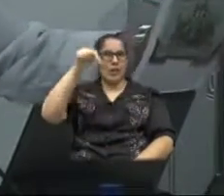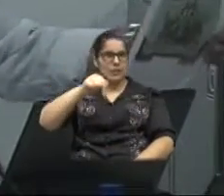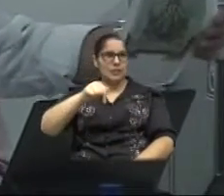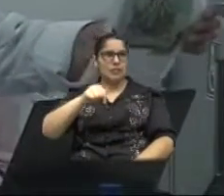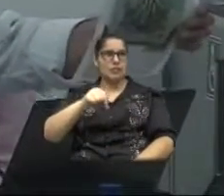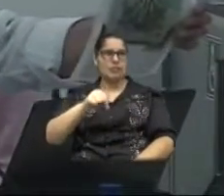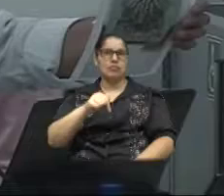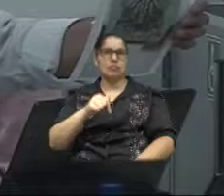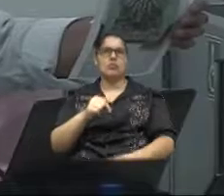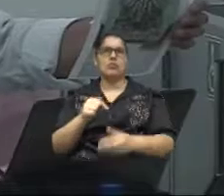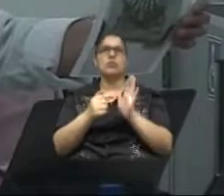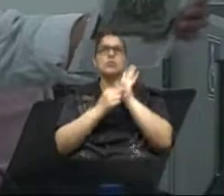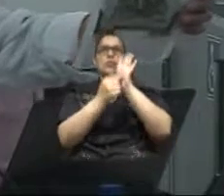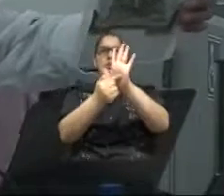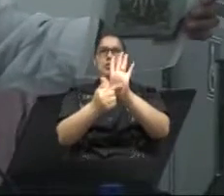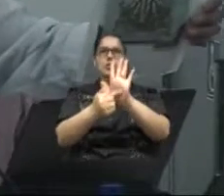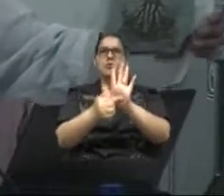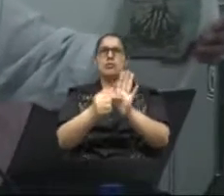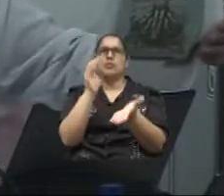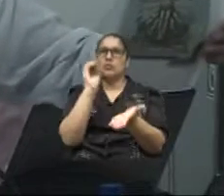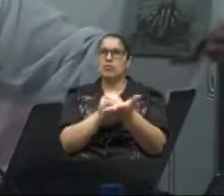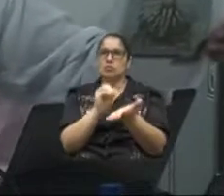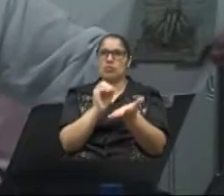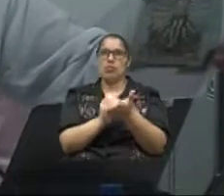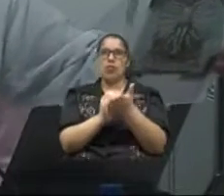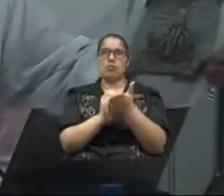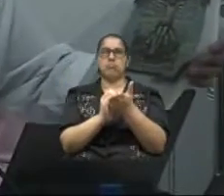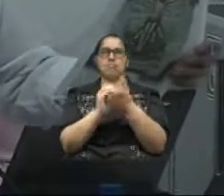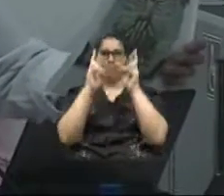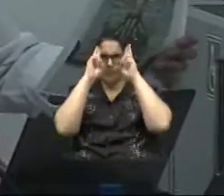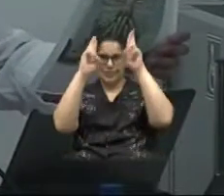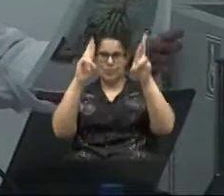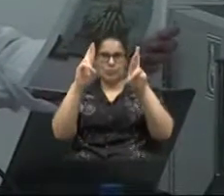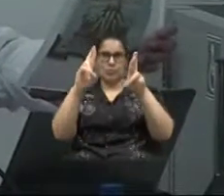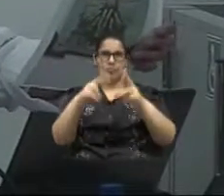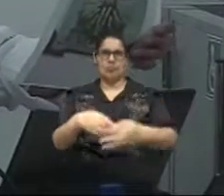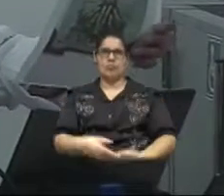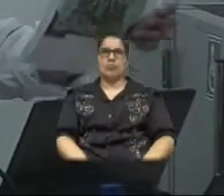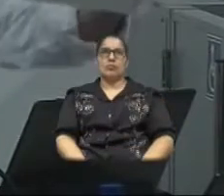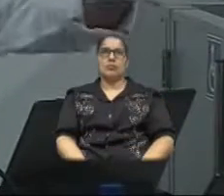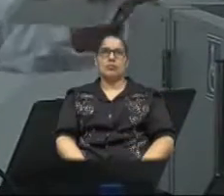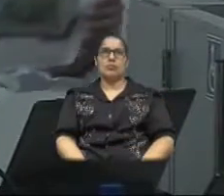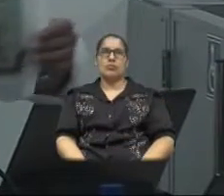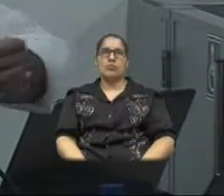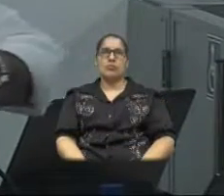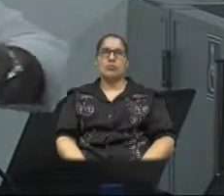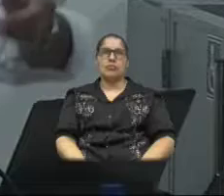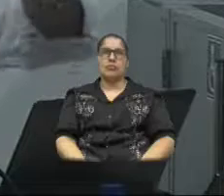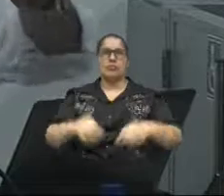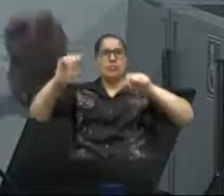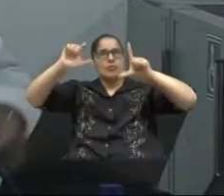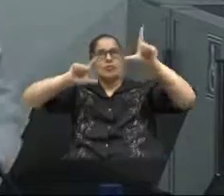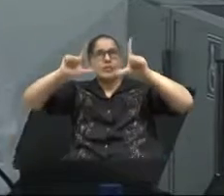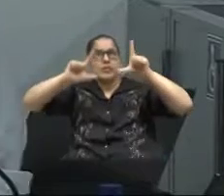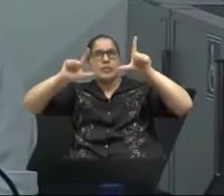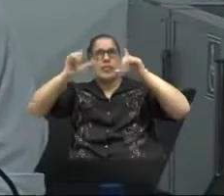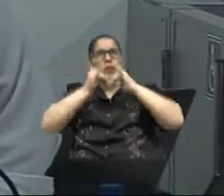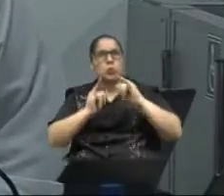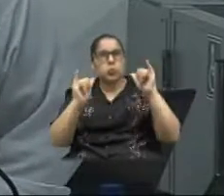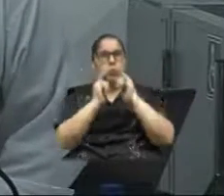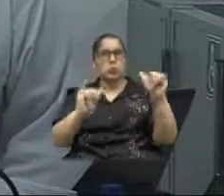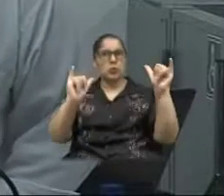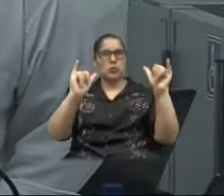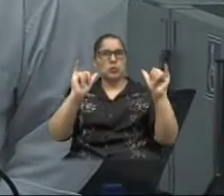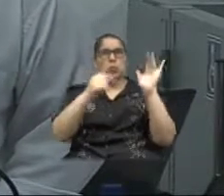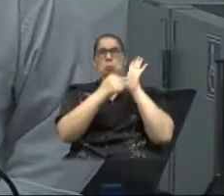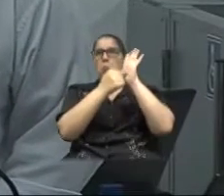normal. Nós somos contra todo e qualquer tipo de intolerância. E as mídias não colocaram nada disso, né? Quando é